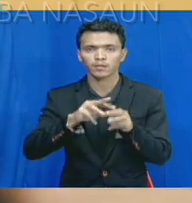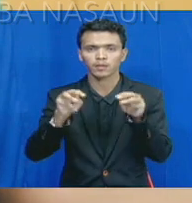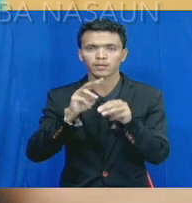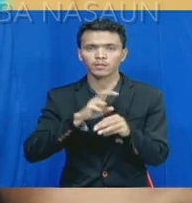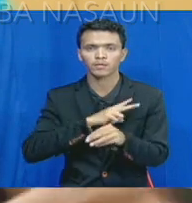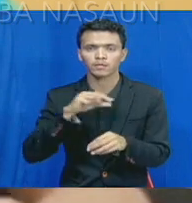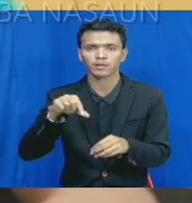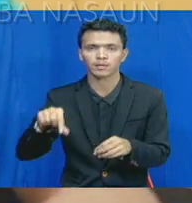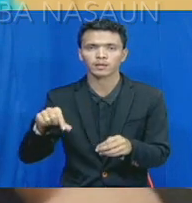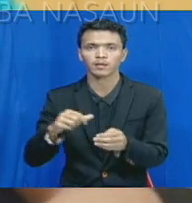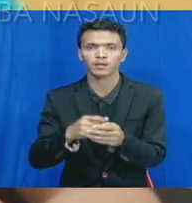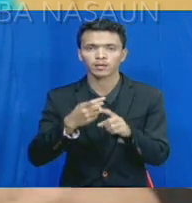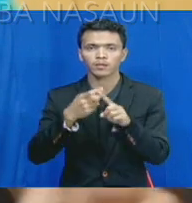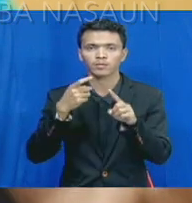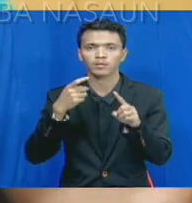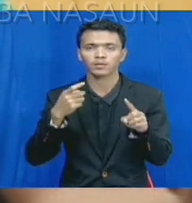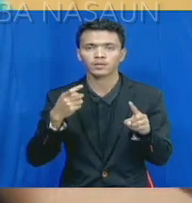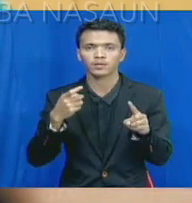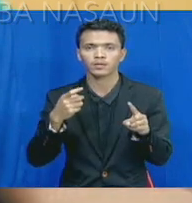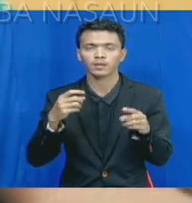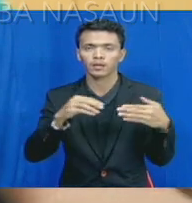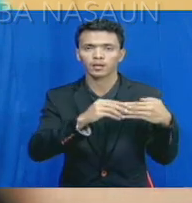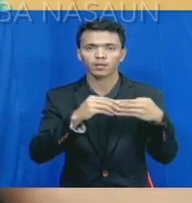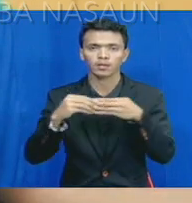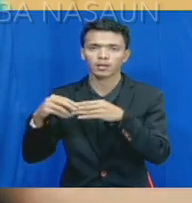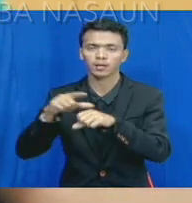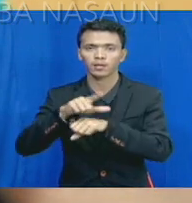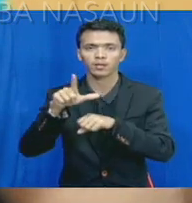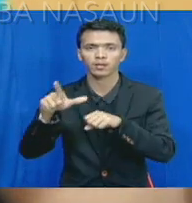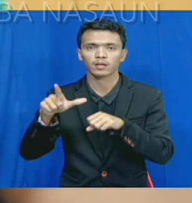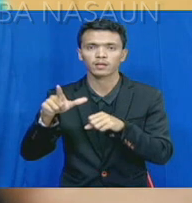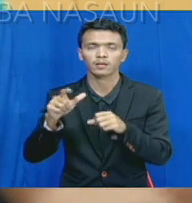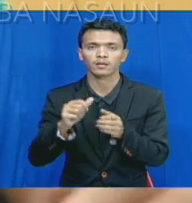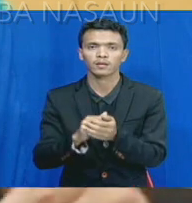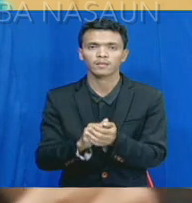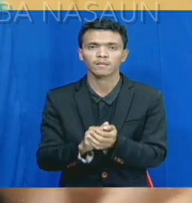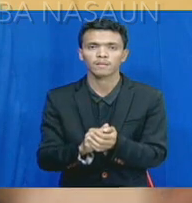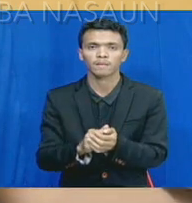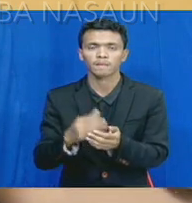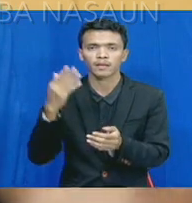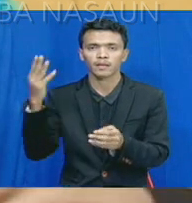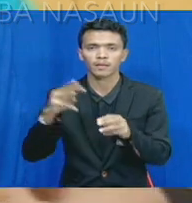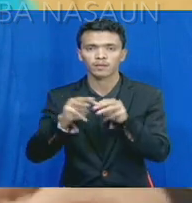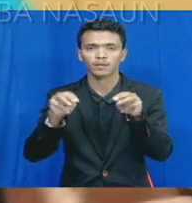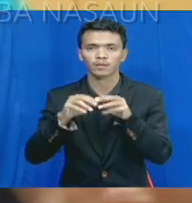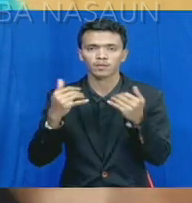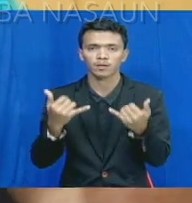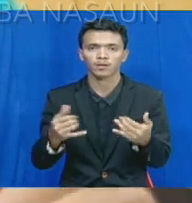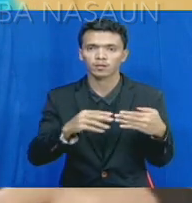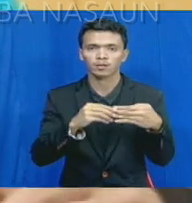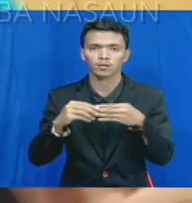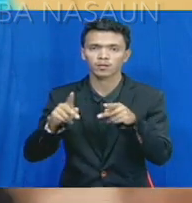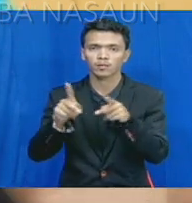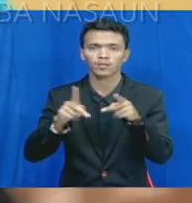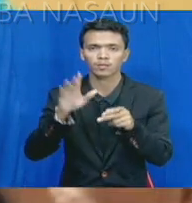aberta, usi autoridade local, nebe ihe munisipi dene, inclui administrador posto 5,